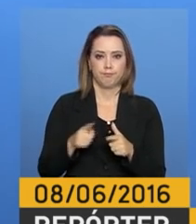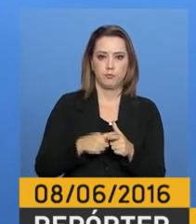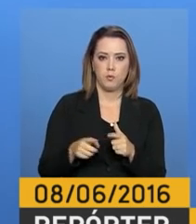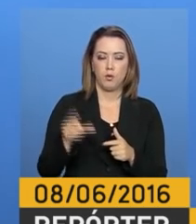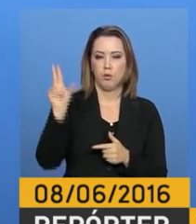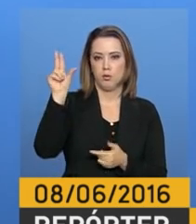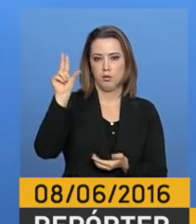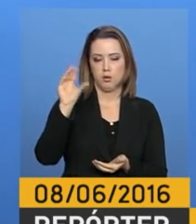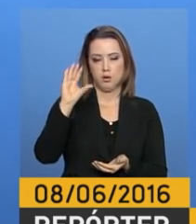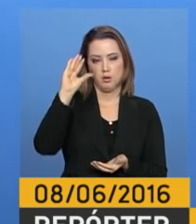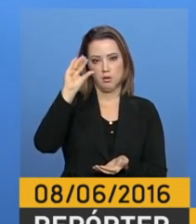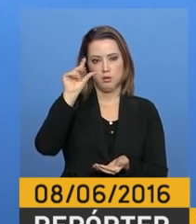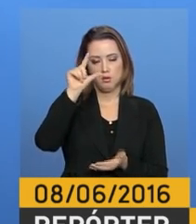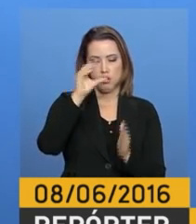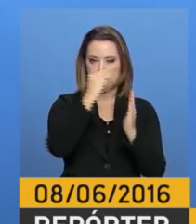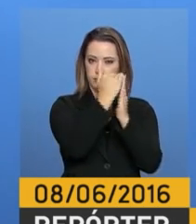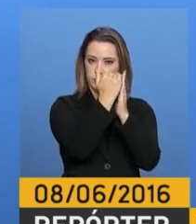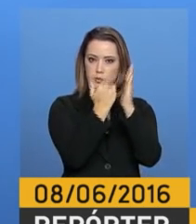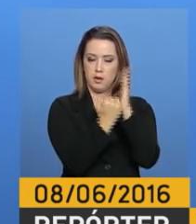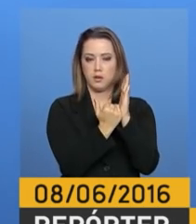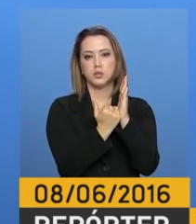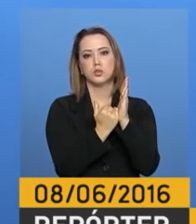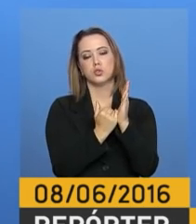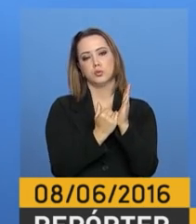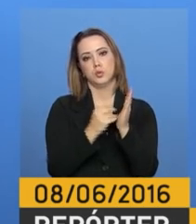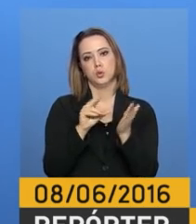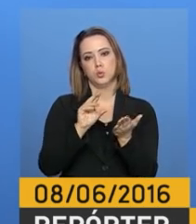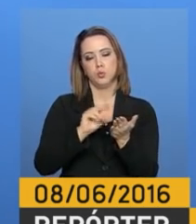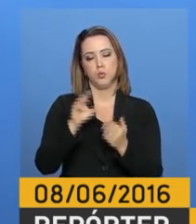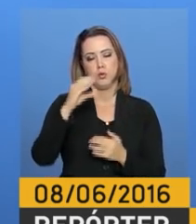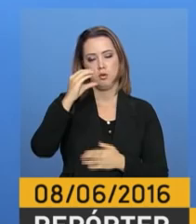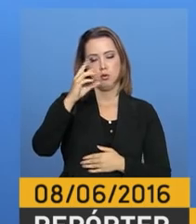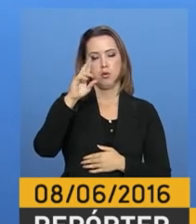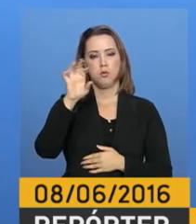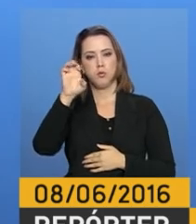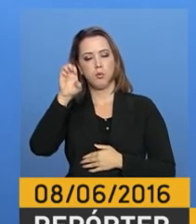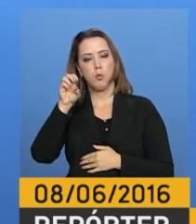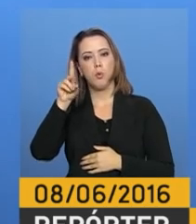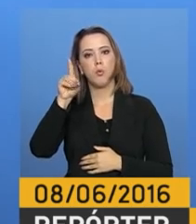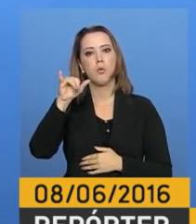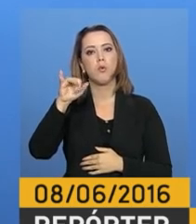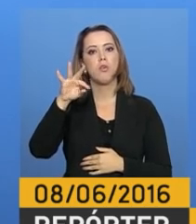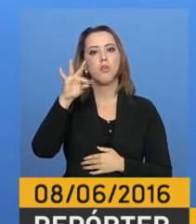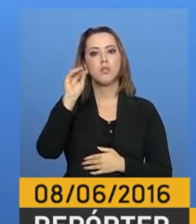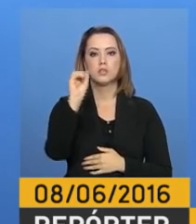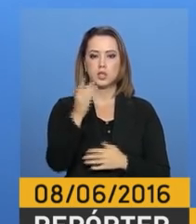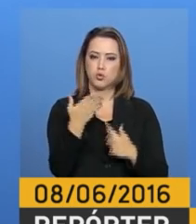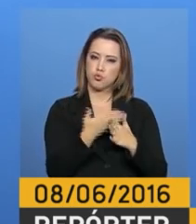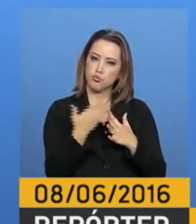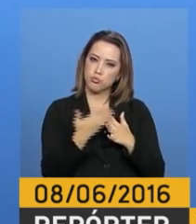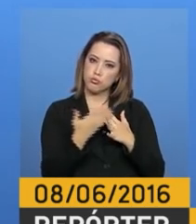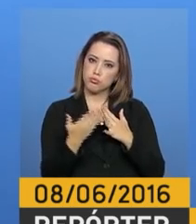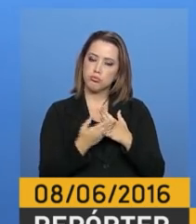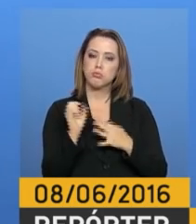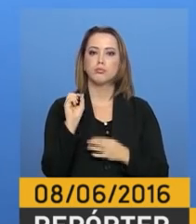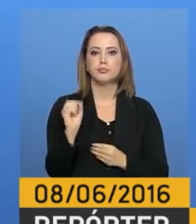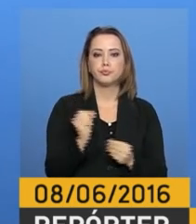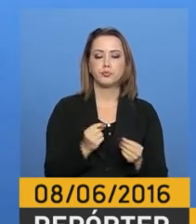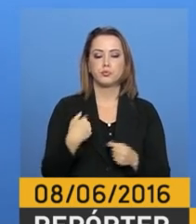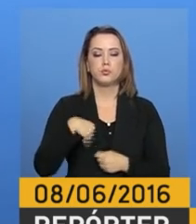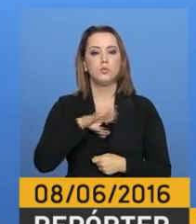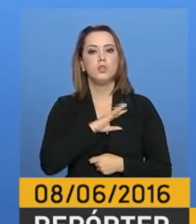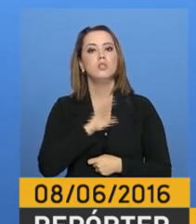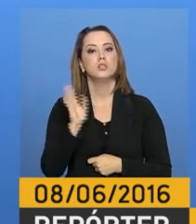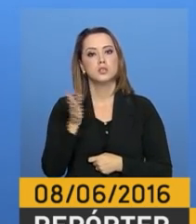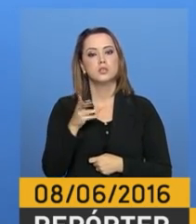vivendo a crise mais intensa da história do Brasil vamos aguardar ainda o final desse ano mas